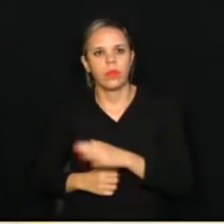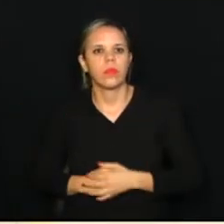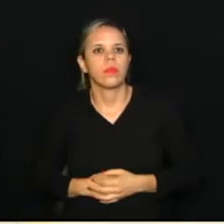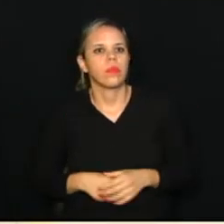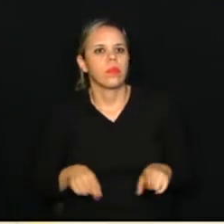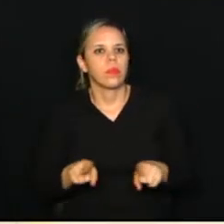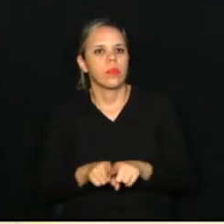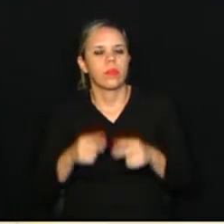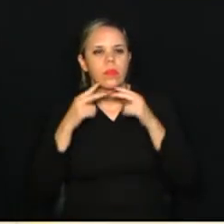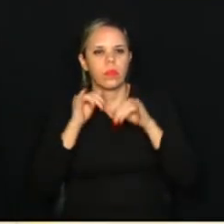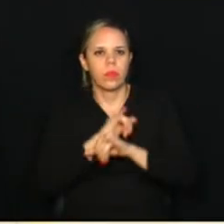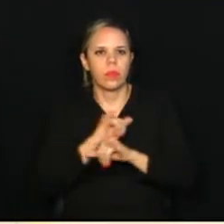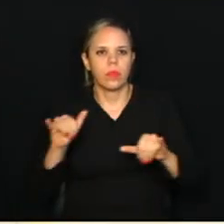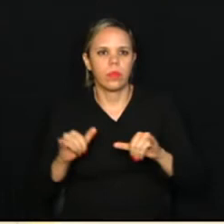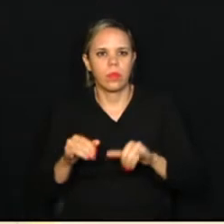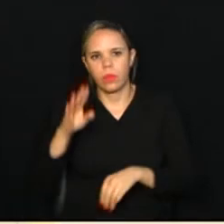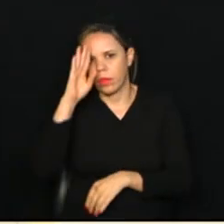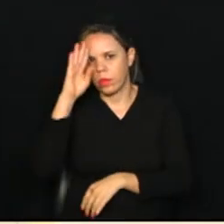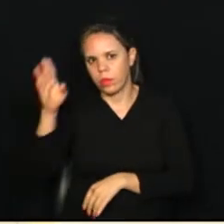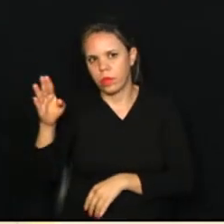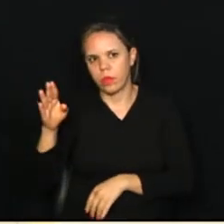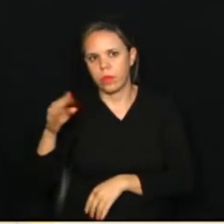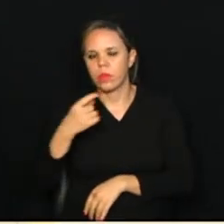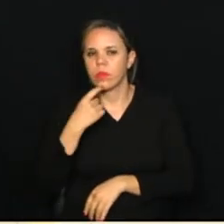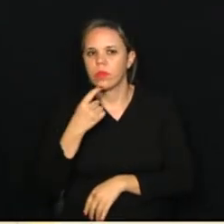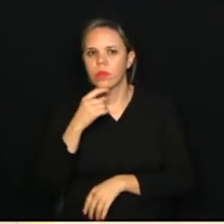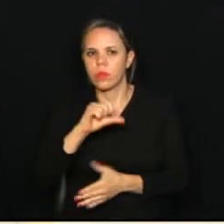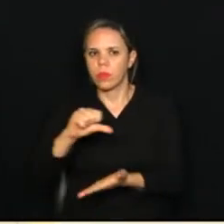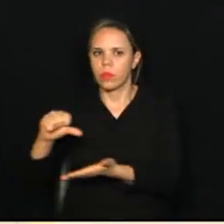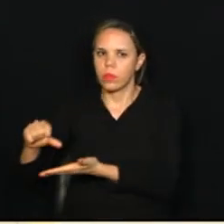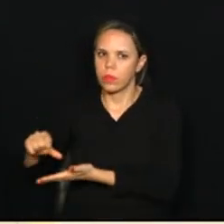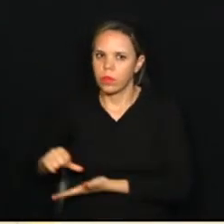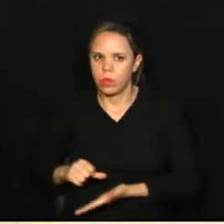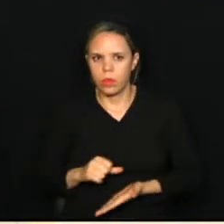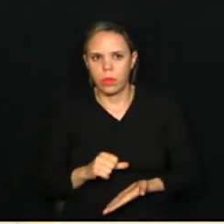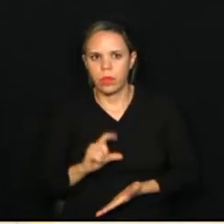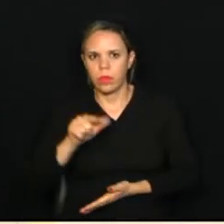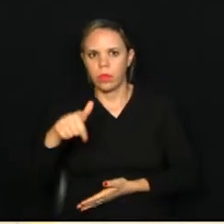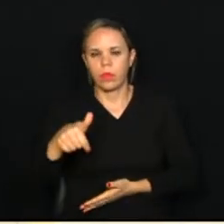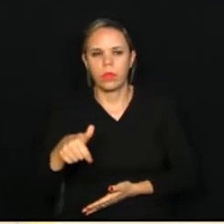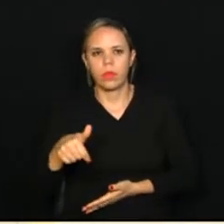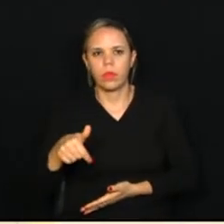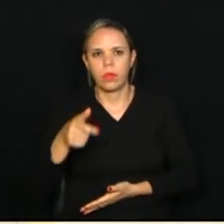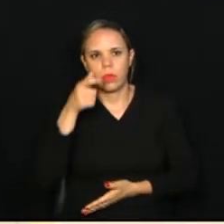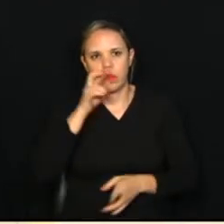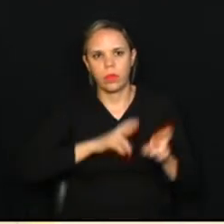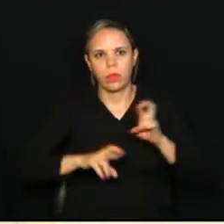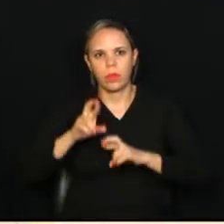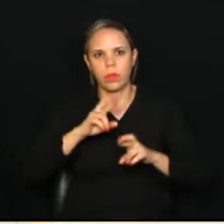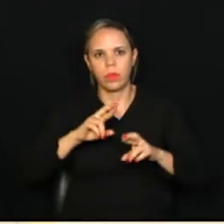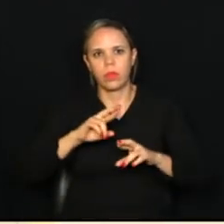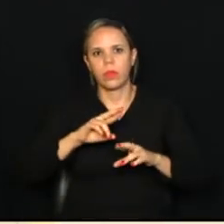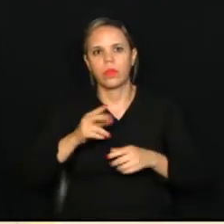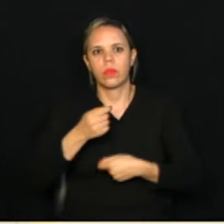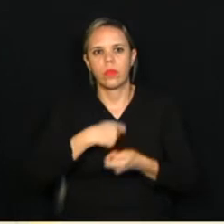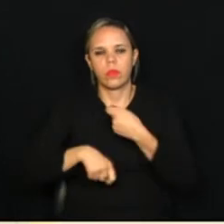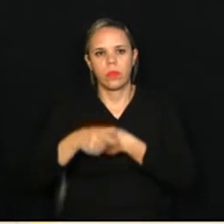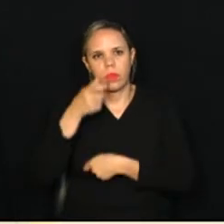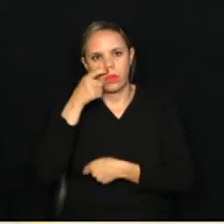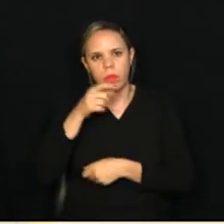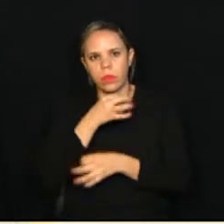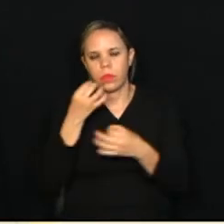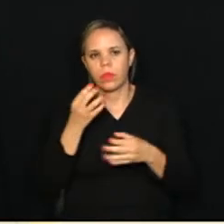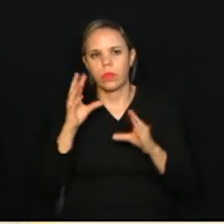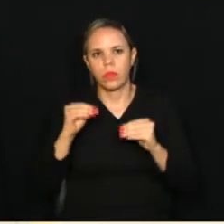também as notícias principais de Campinas e região. E a seguir, você confere o Questão de Ordem. Para você, uma